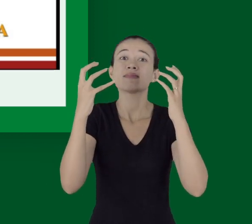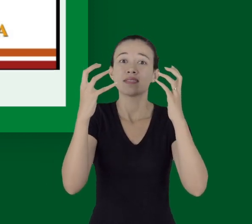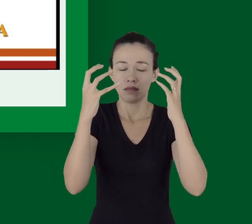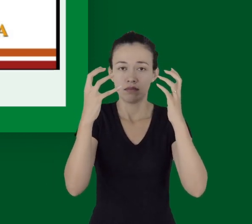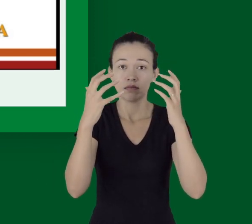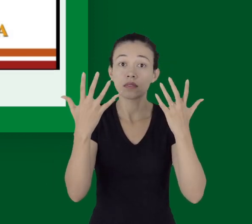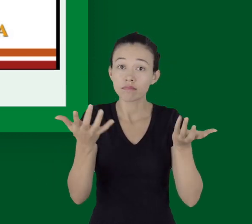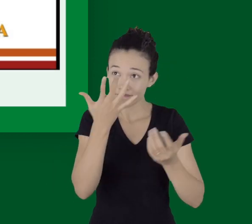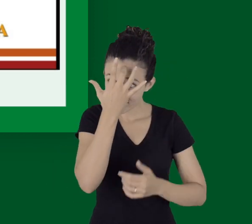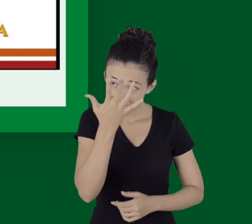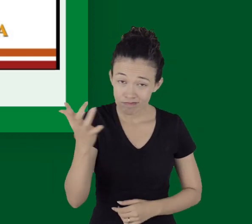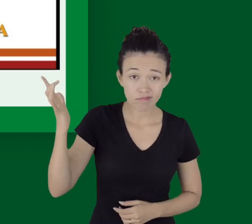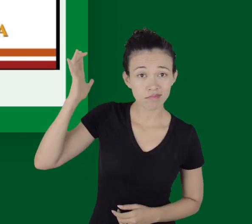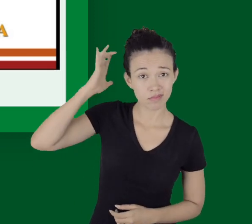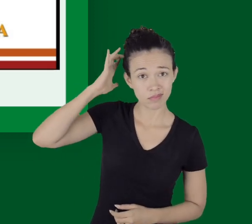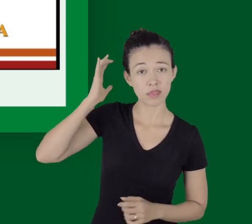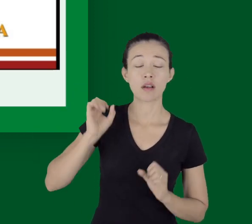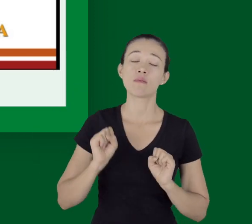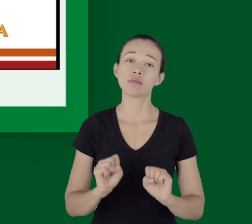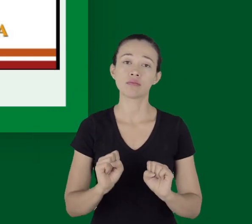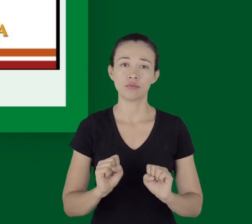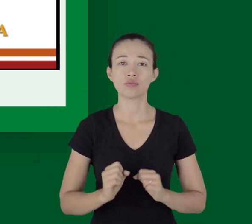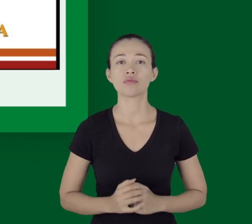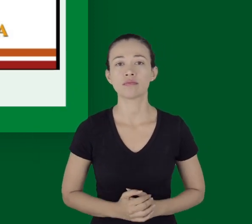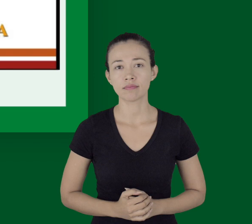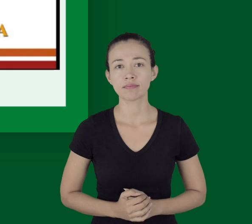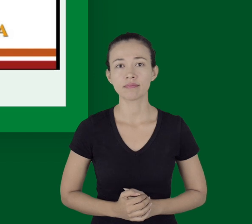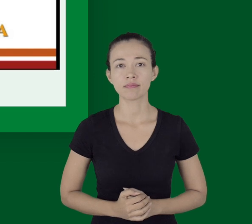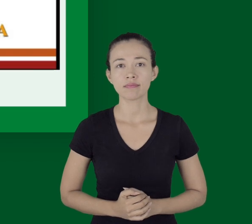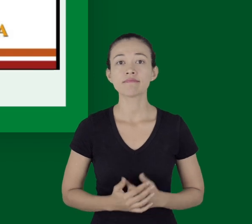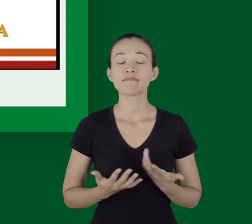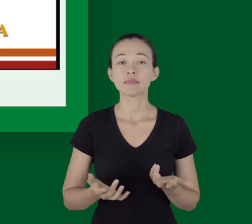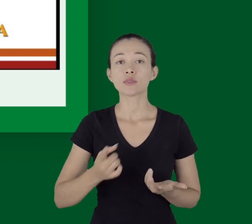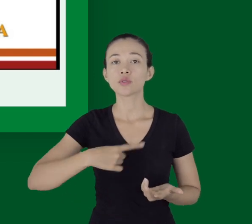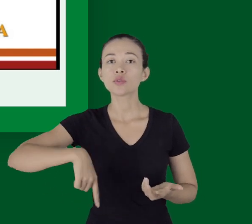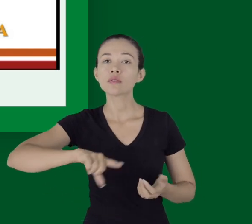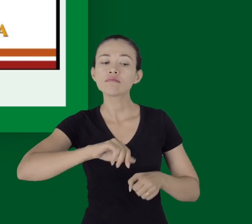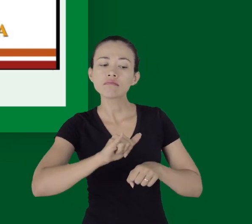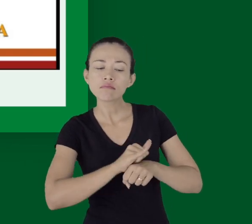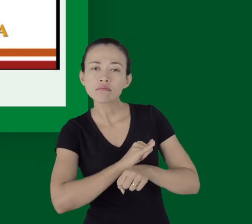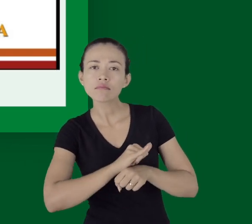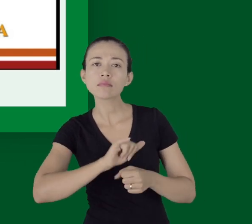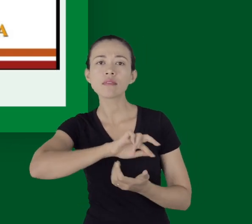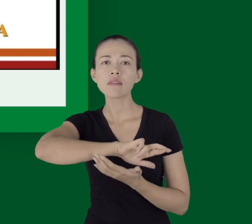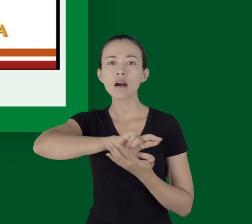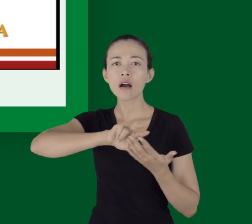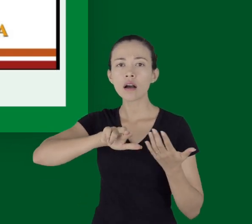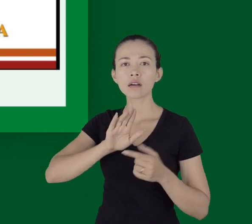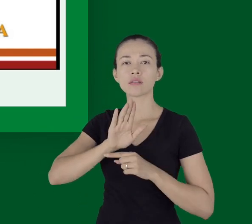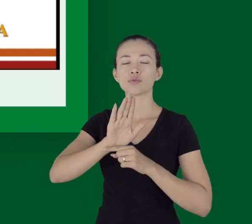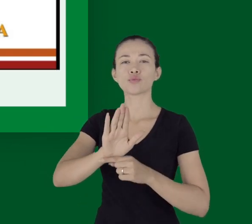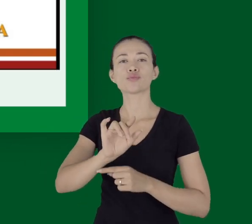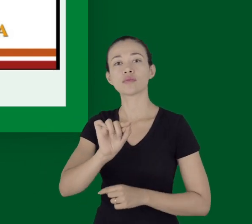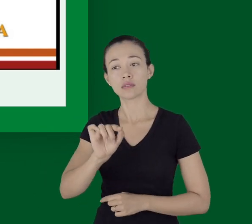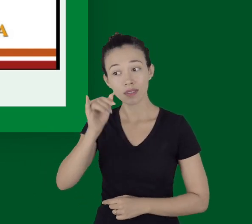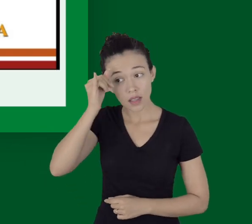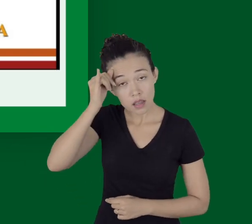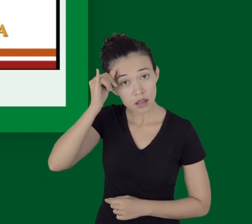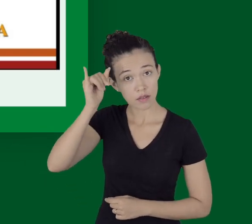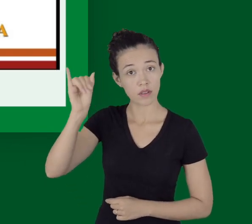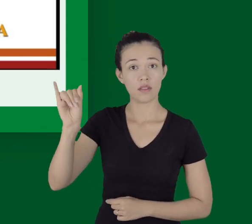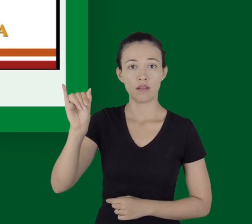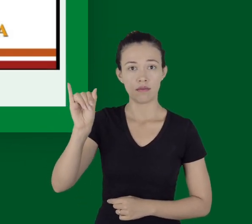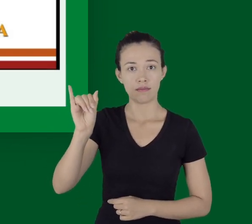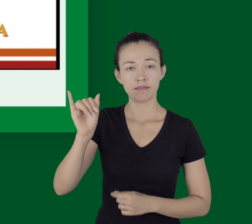no tecido neurológico. E aumento da pressão intracraniana provocada pelo edema, eu tenho, infelizmente, essa correspondência, que